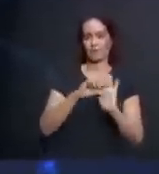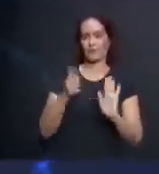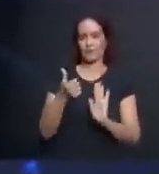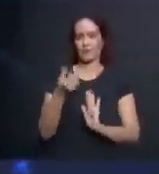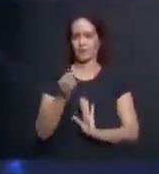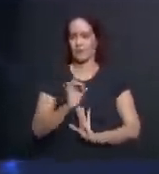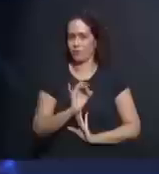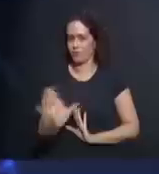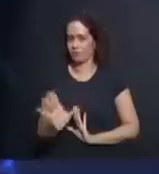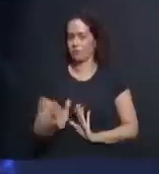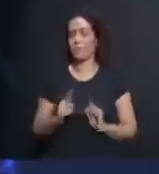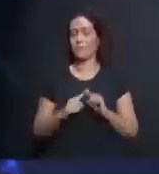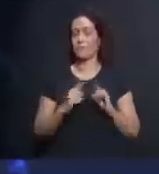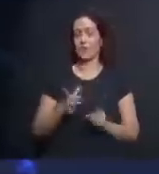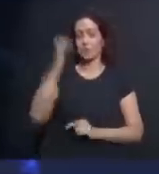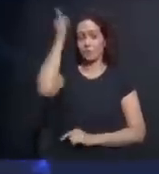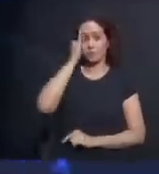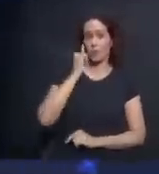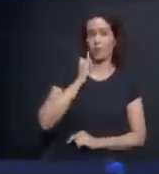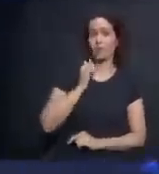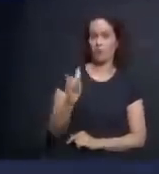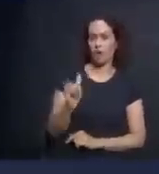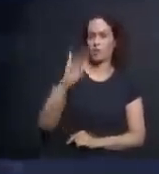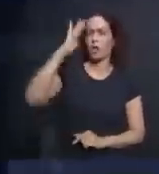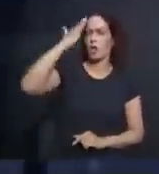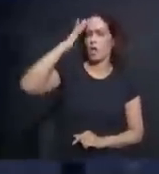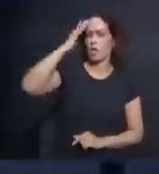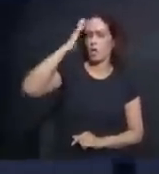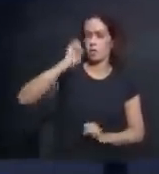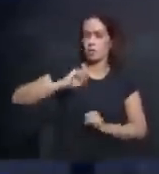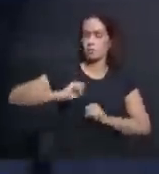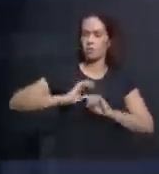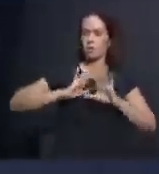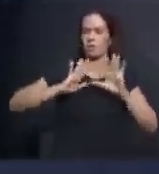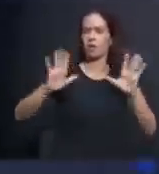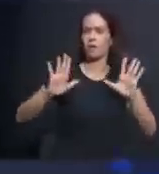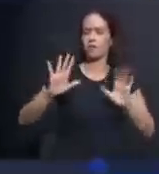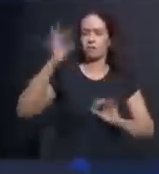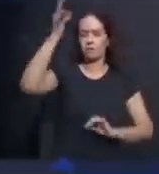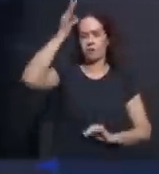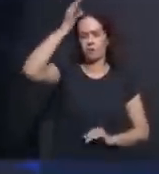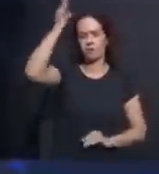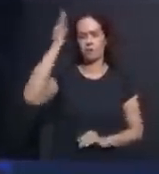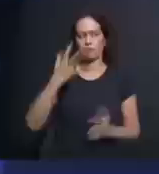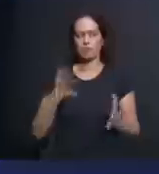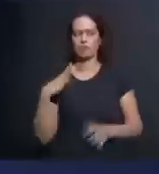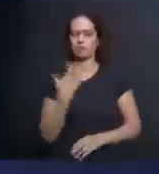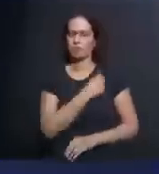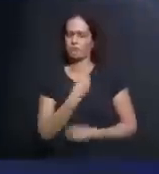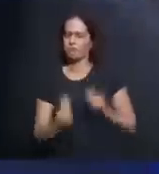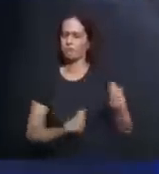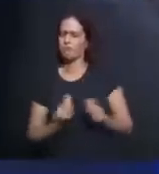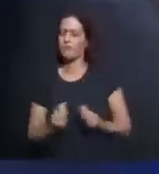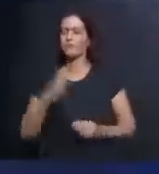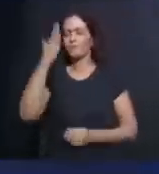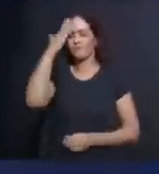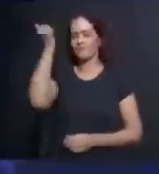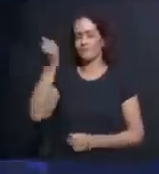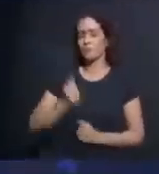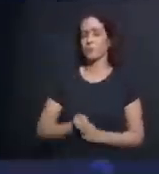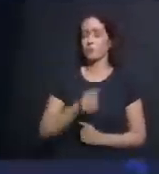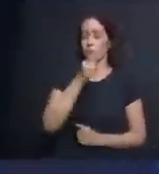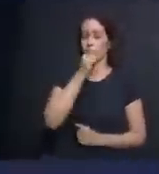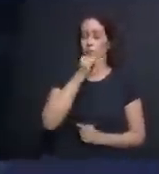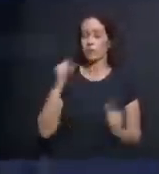Mas o profeta tem um radar para entender como o Espírito Santo quer salvar as pessoas. Então ele chega num lugar, e,